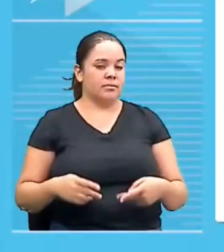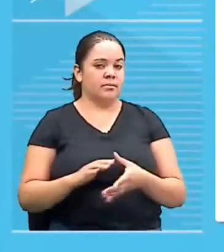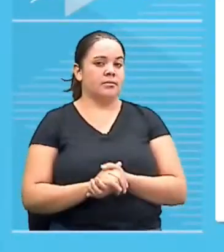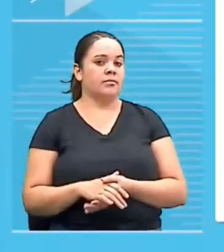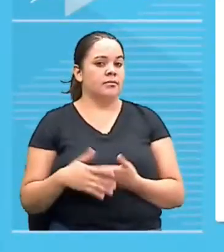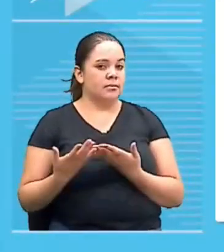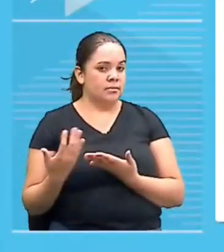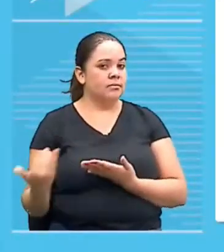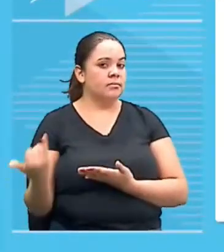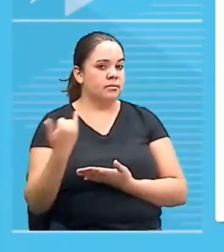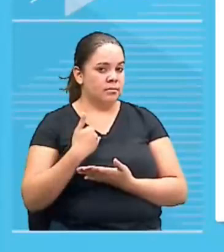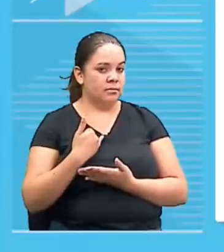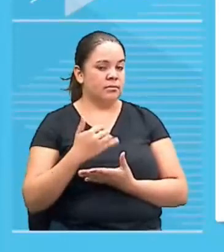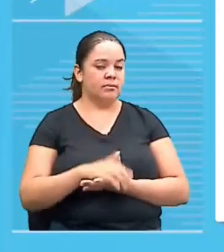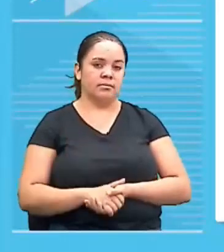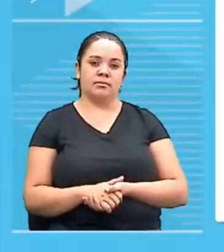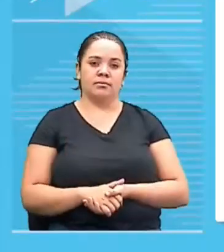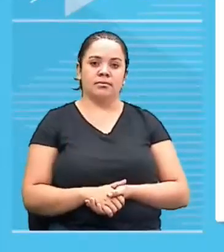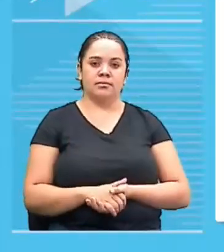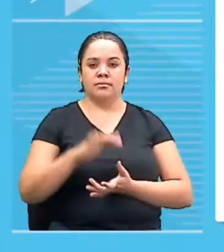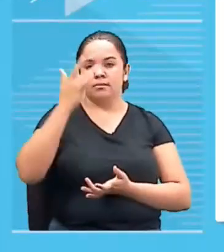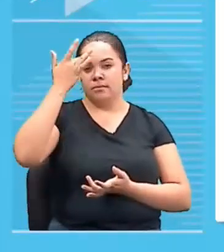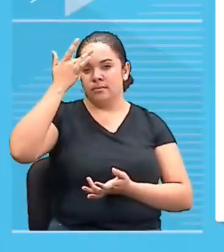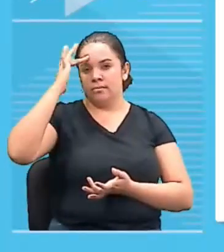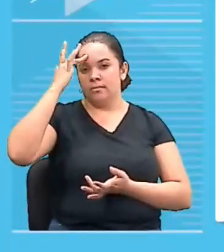falem aí o que é que vocês acham, tá?